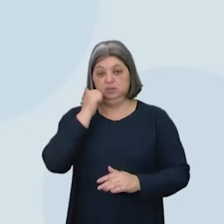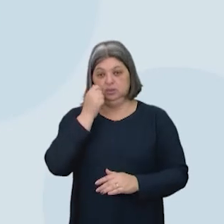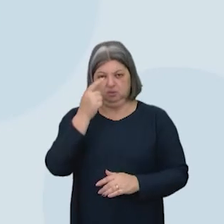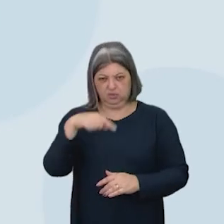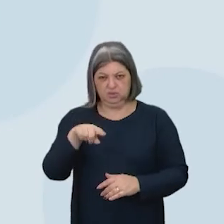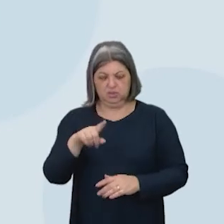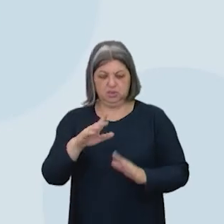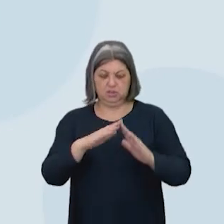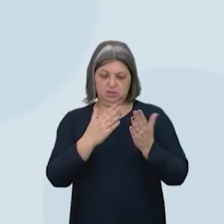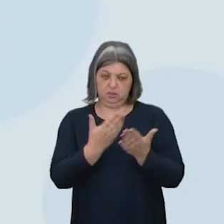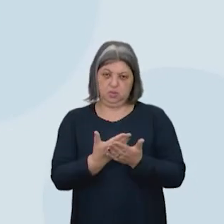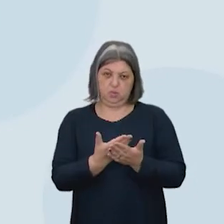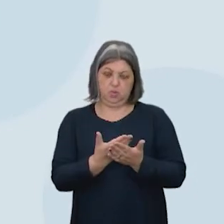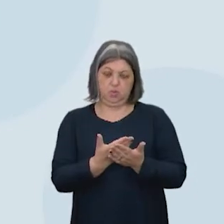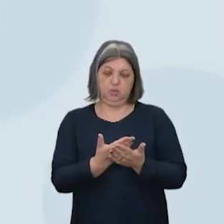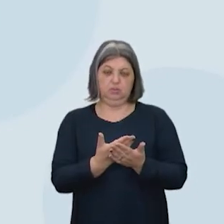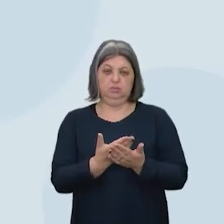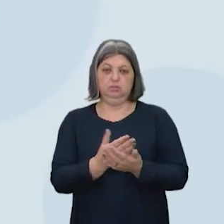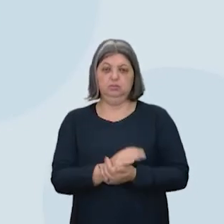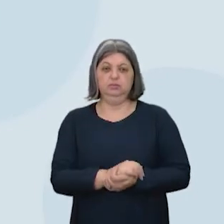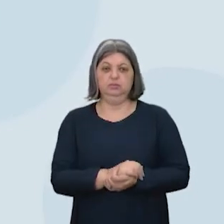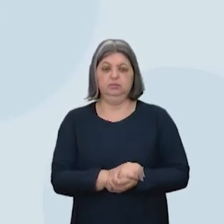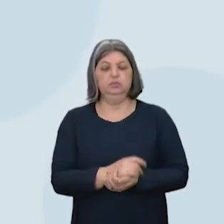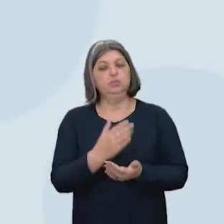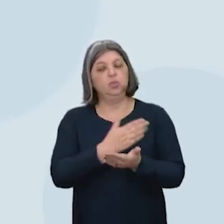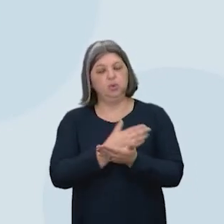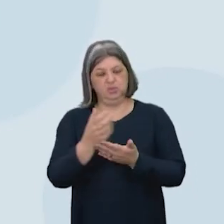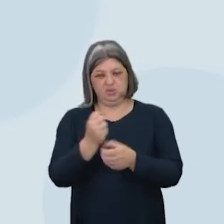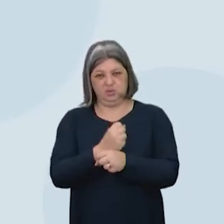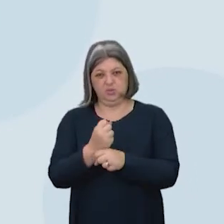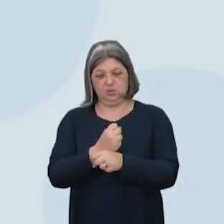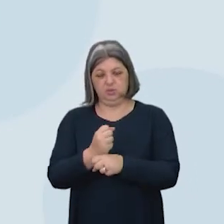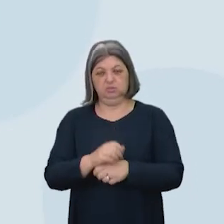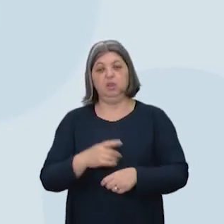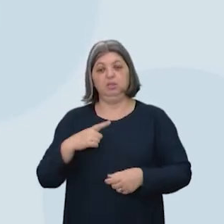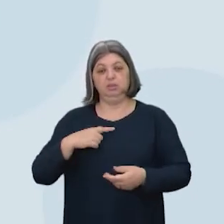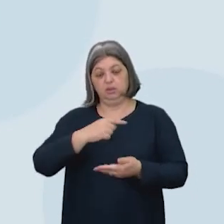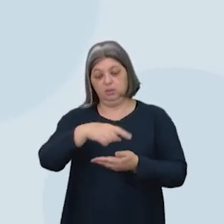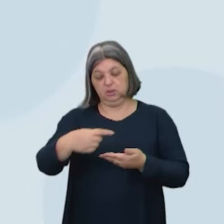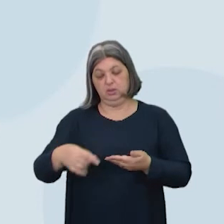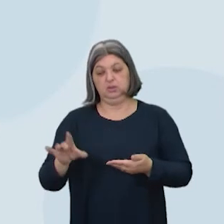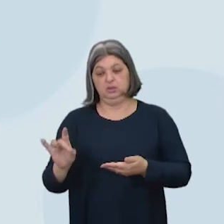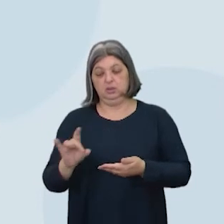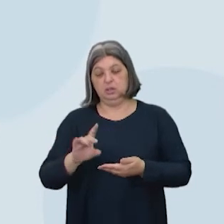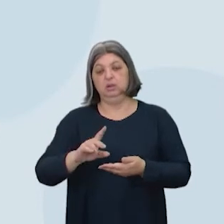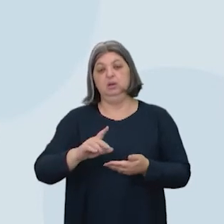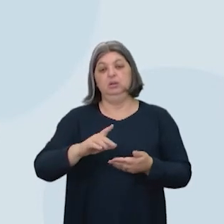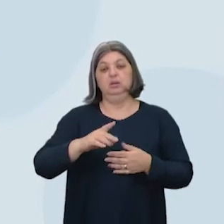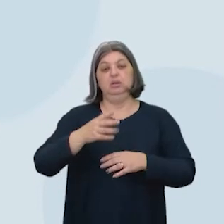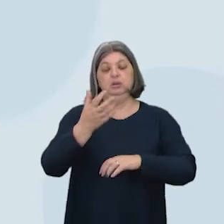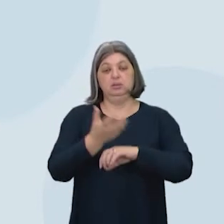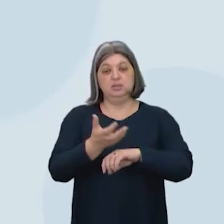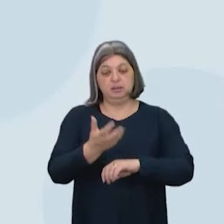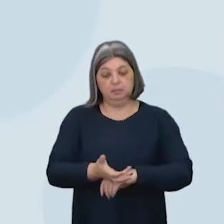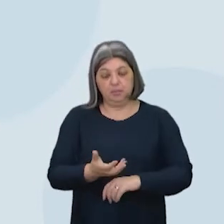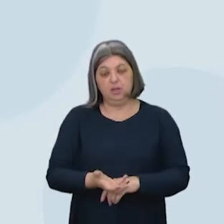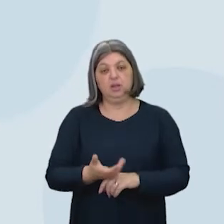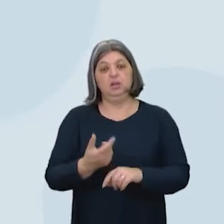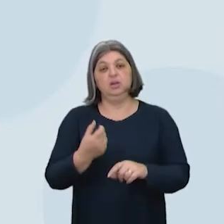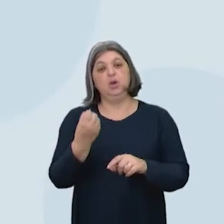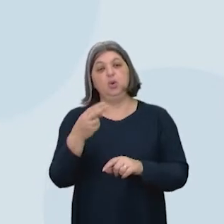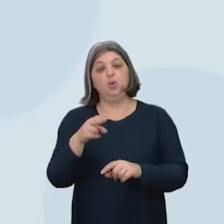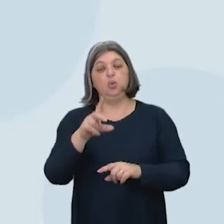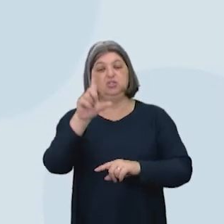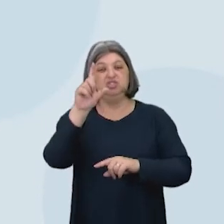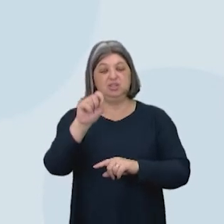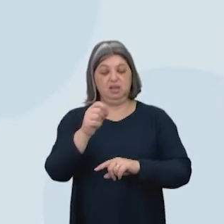escola, né, quando vai para a escola, no início do ano, você tem ali um caderno para cada matéria, um caderno de 10 matérias que você organiza, cada